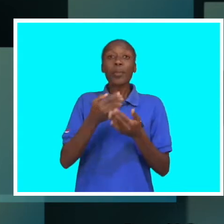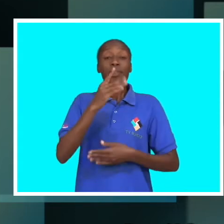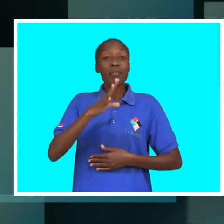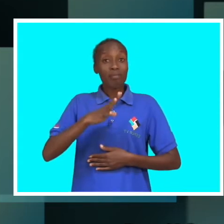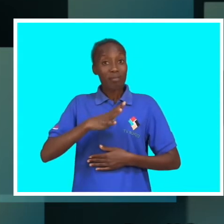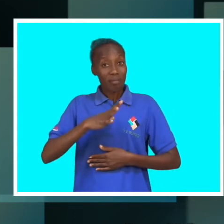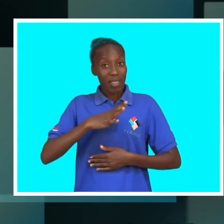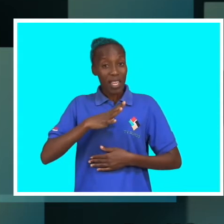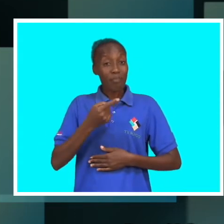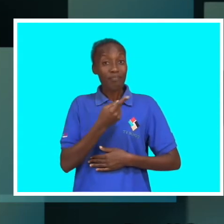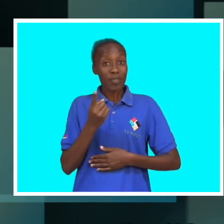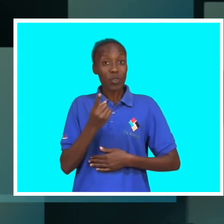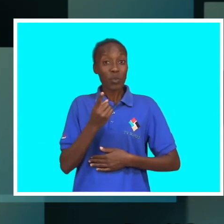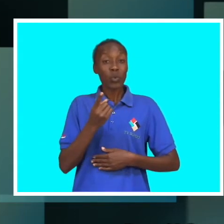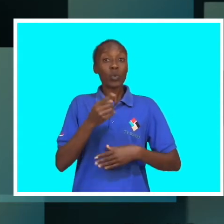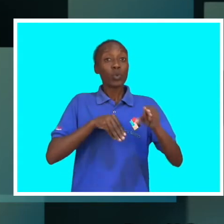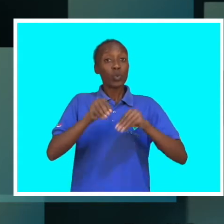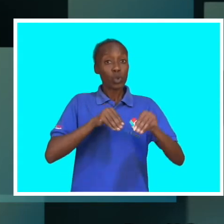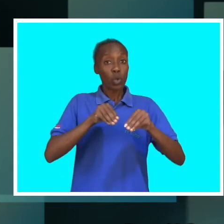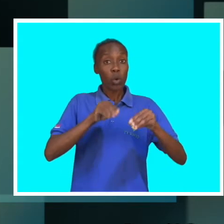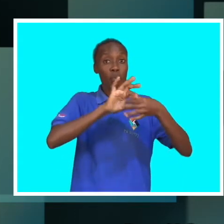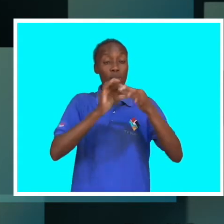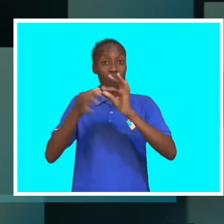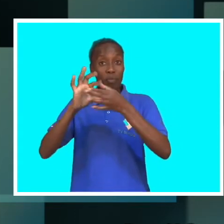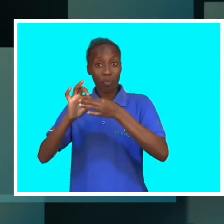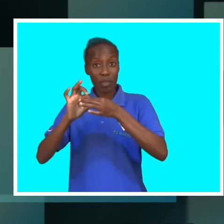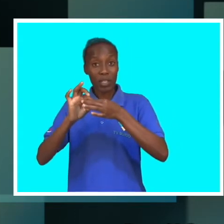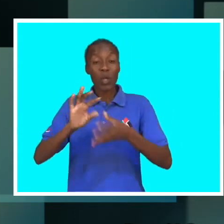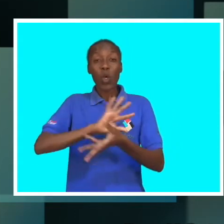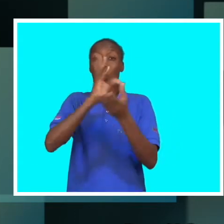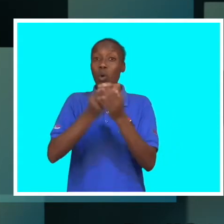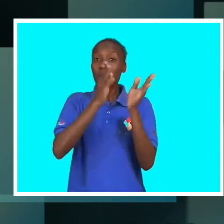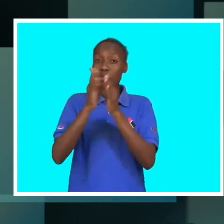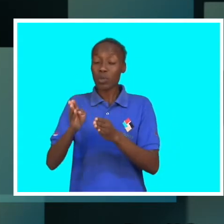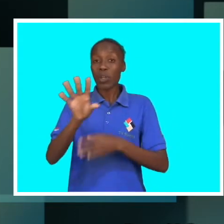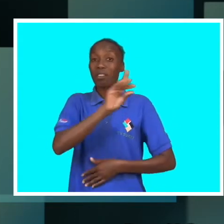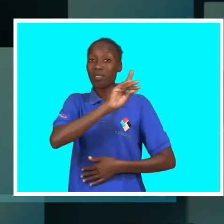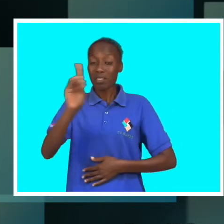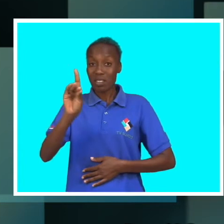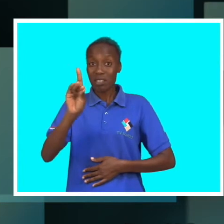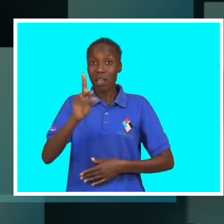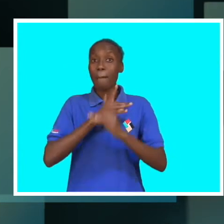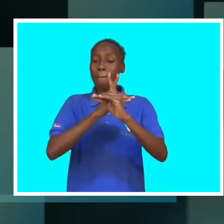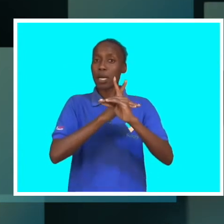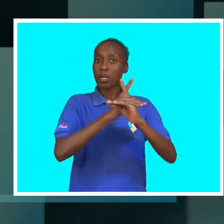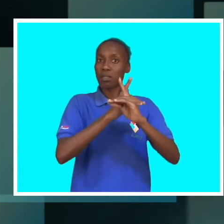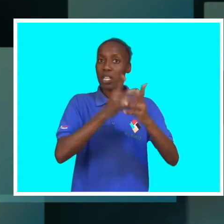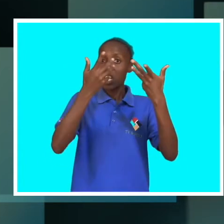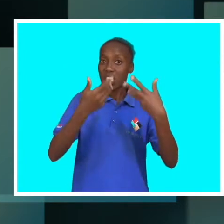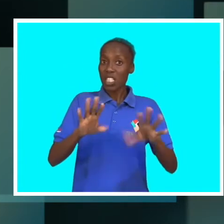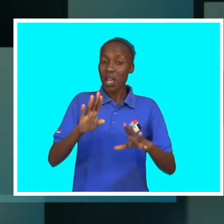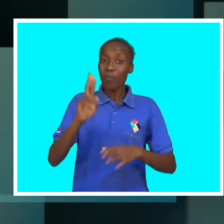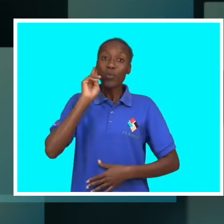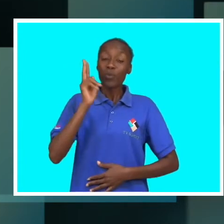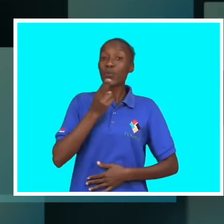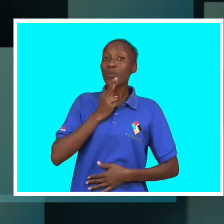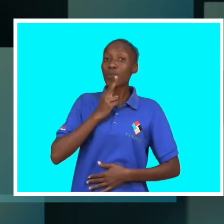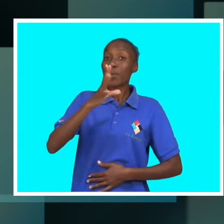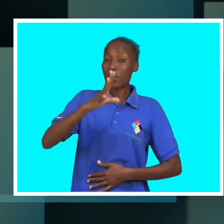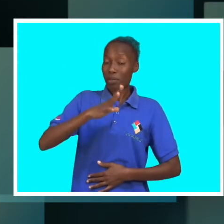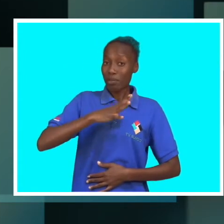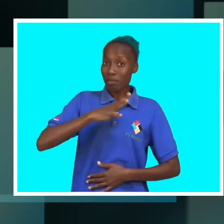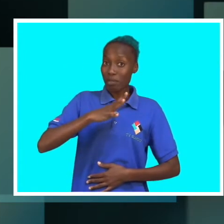Porque temos já os Jogos Paralímpicos e que todos pessoas com deficiência que participam e já os surdos